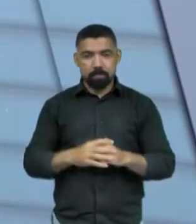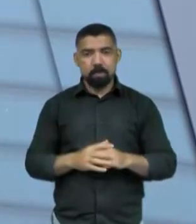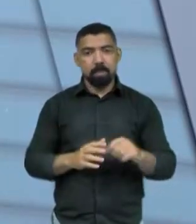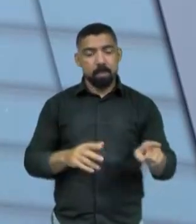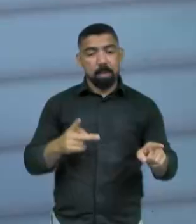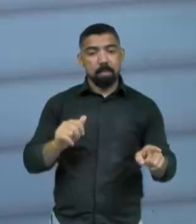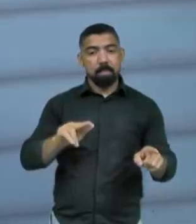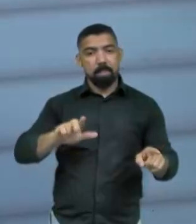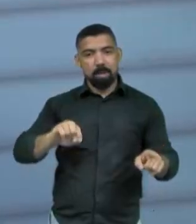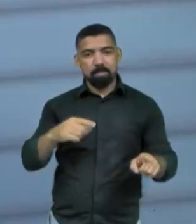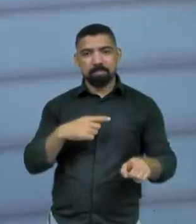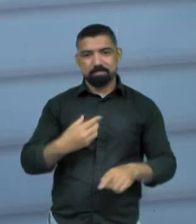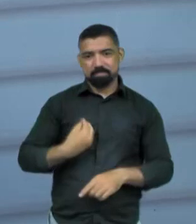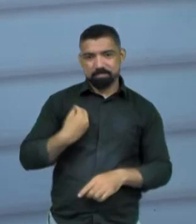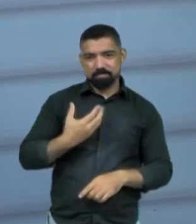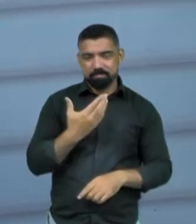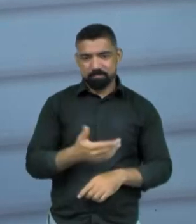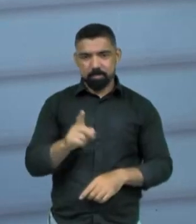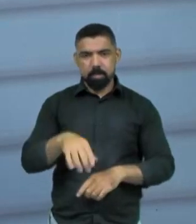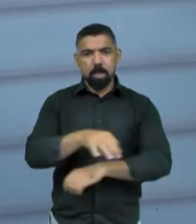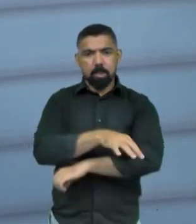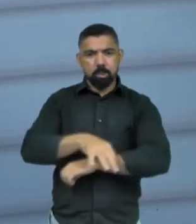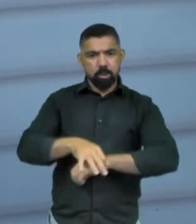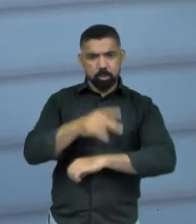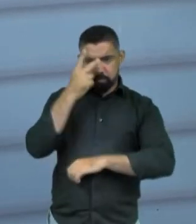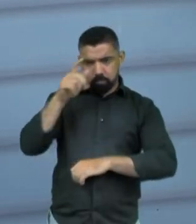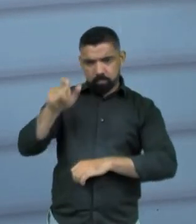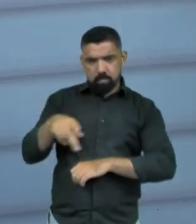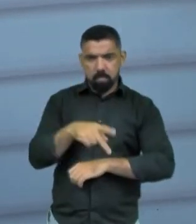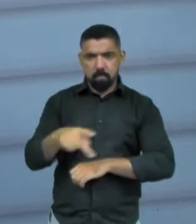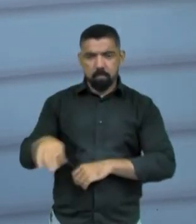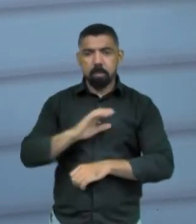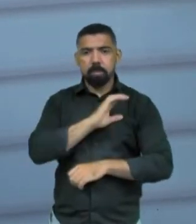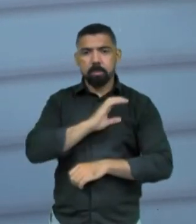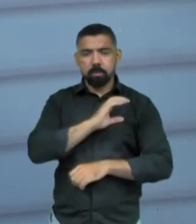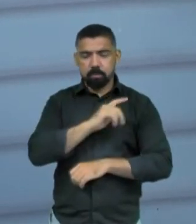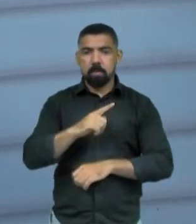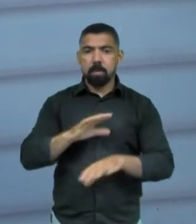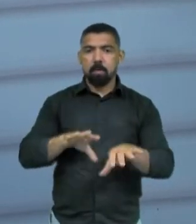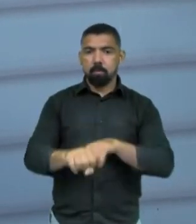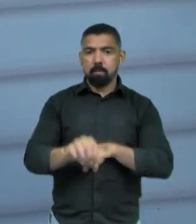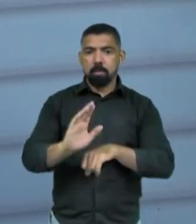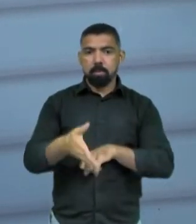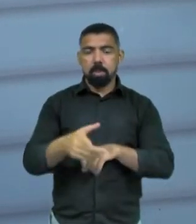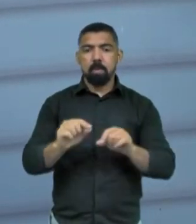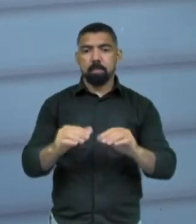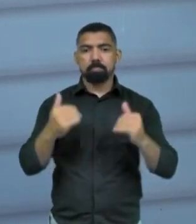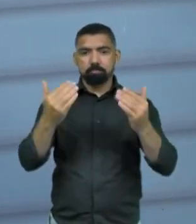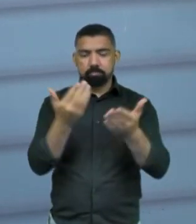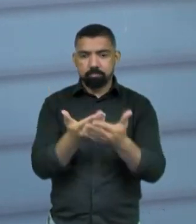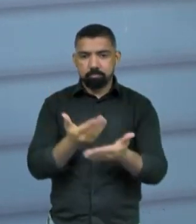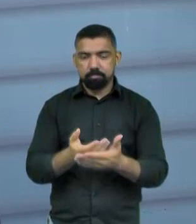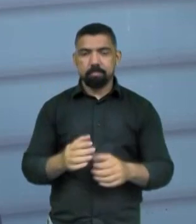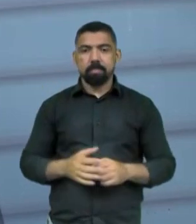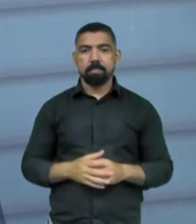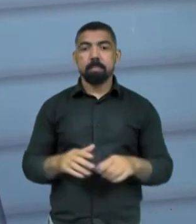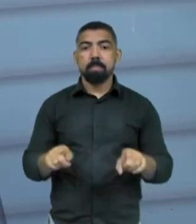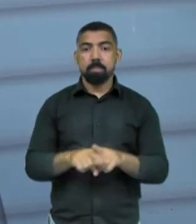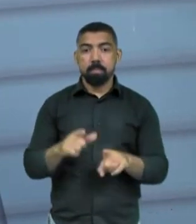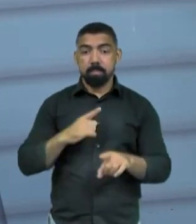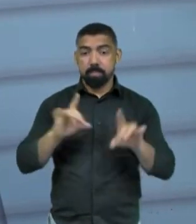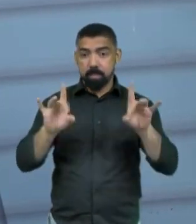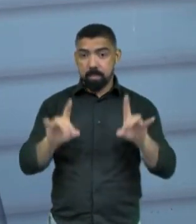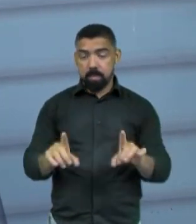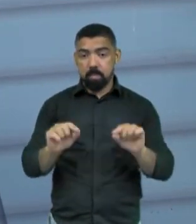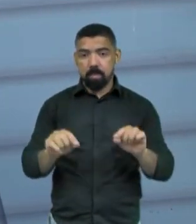comigo. Ele que é engenheiro civil, formação de graduação, também tem especialização em engenharia